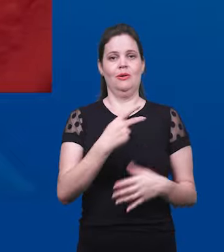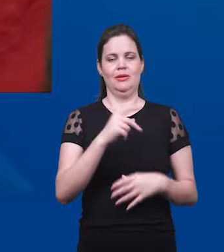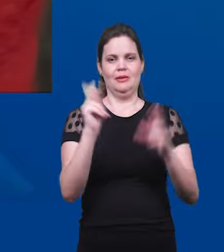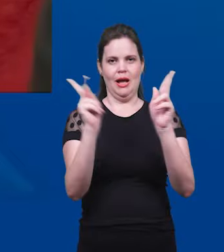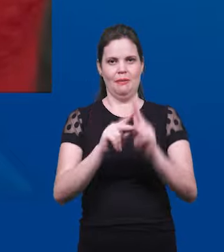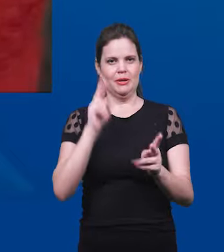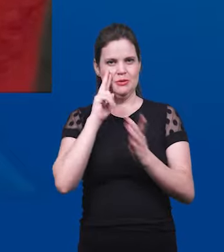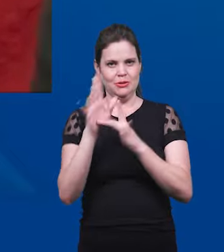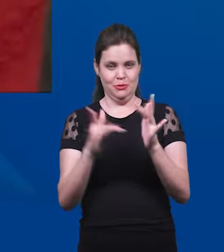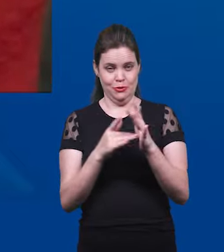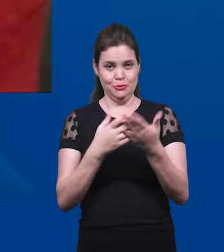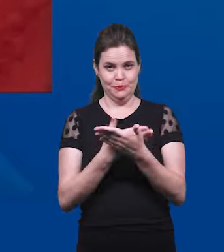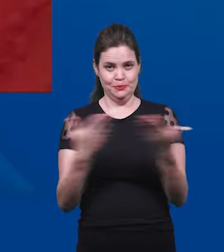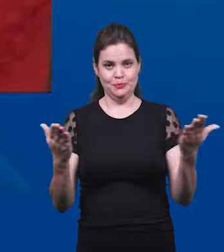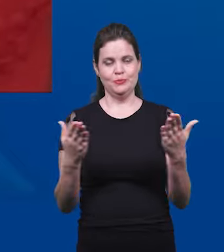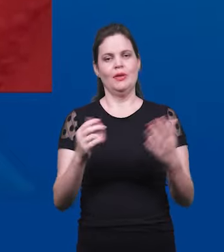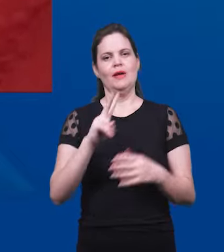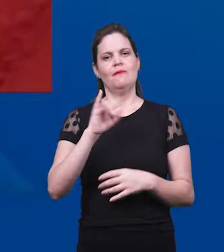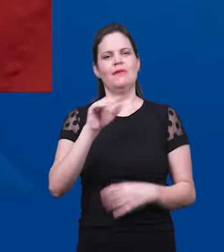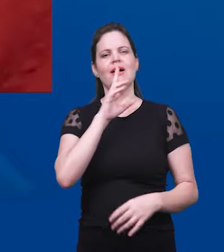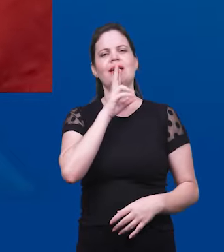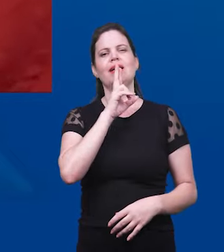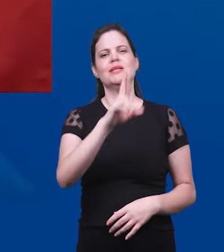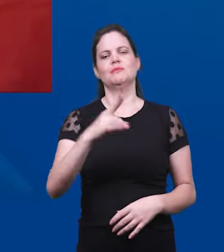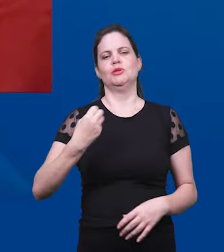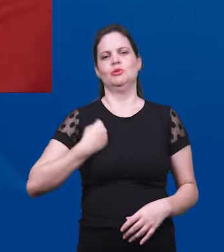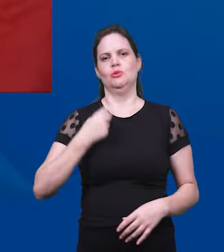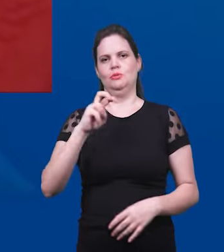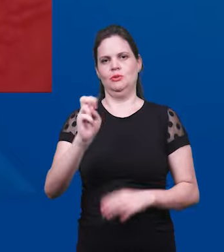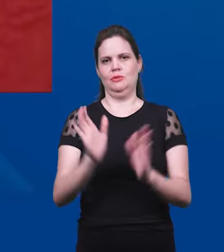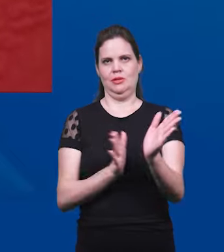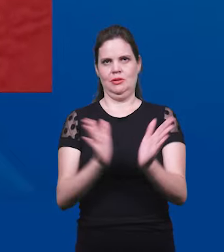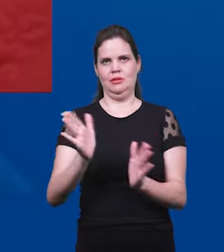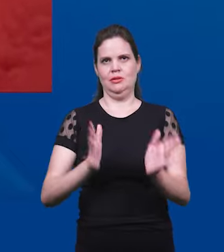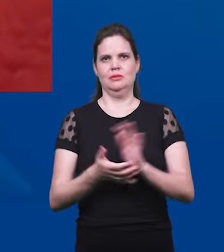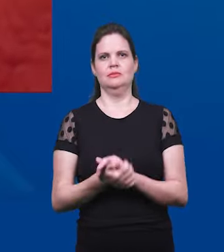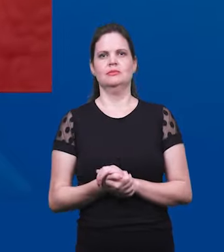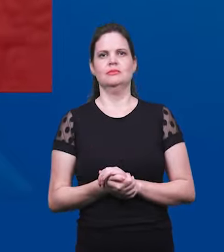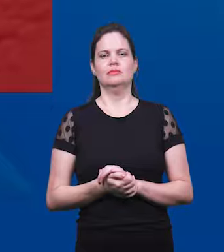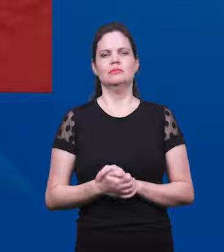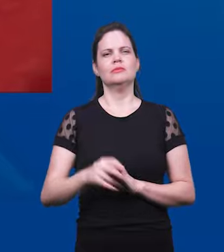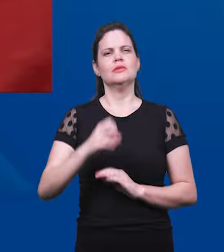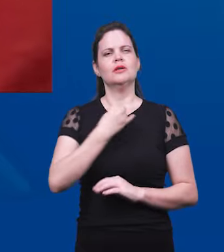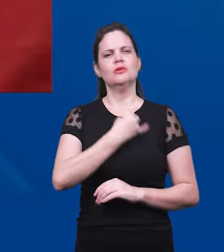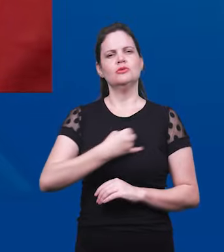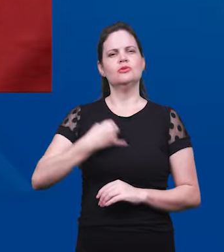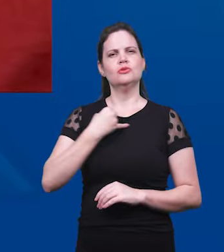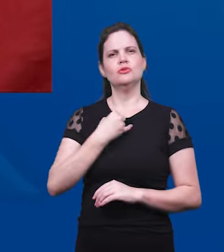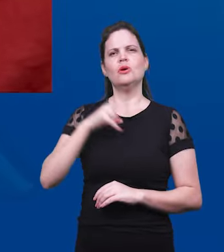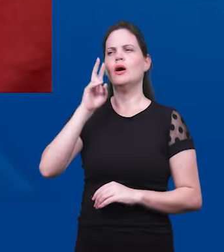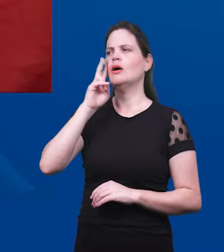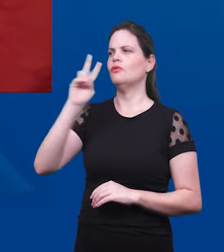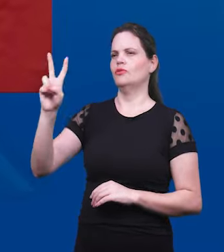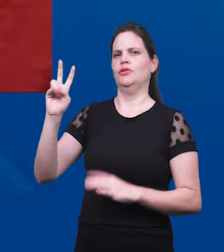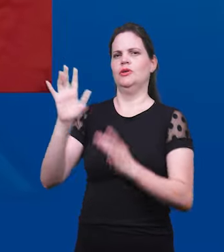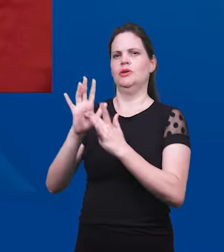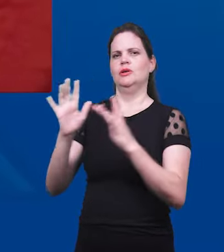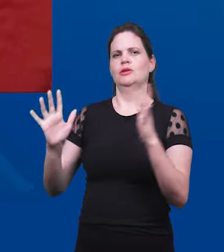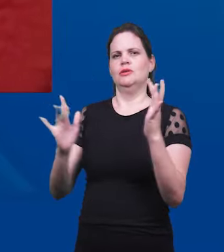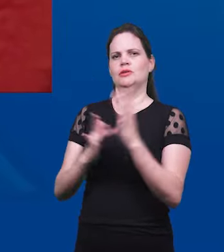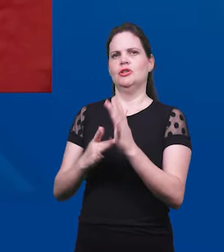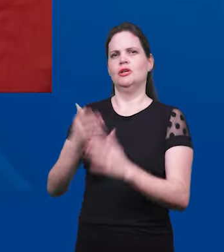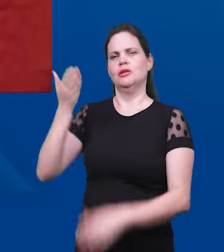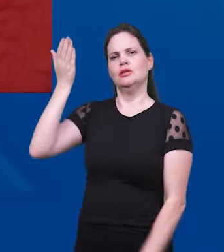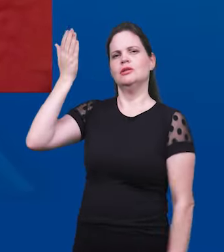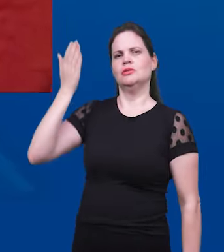a pergunta número 5 para o grupo de acessibilidade. Glória a Deus, ficou Jesus como semelhante